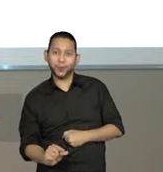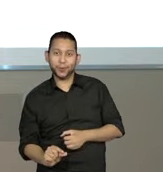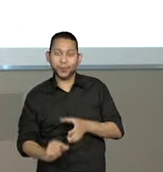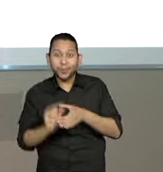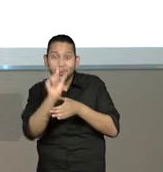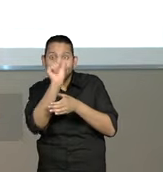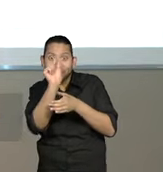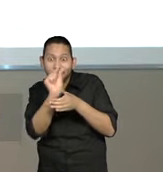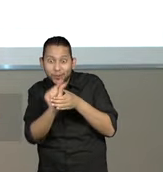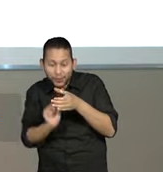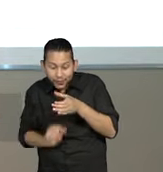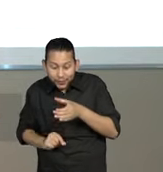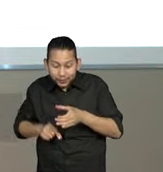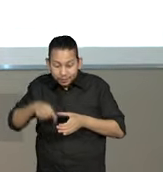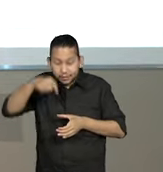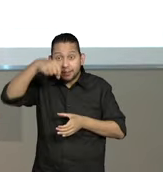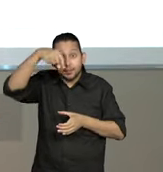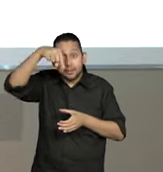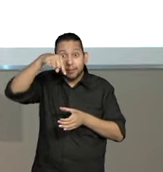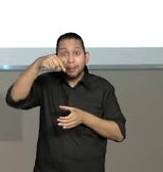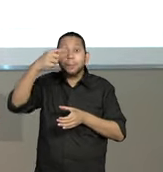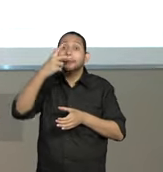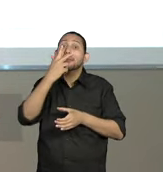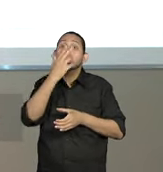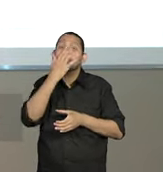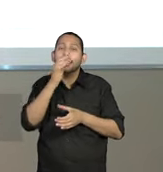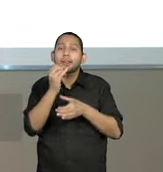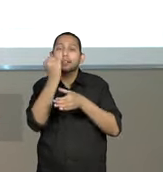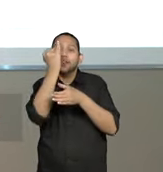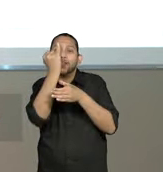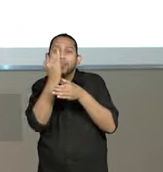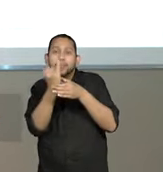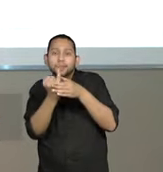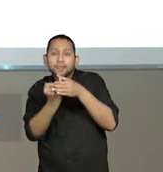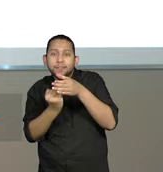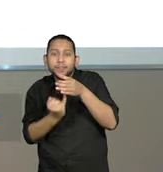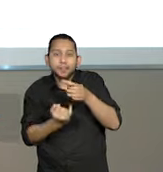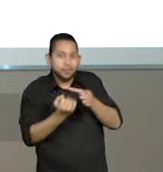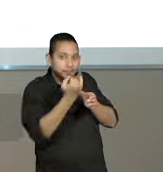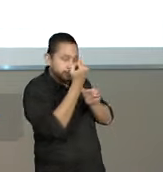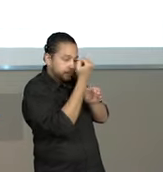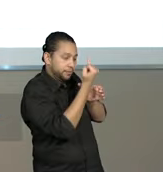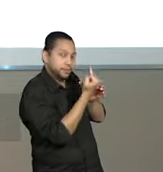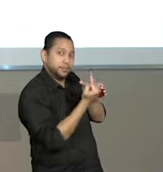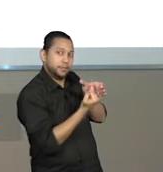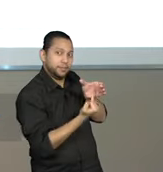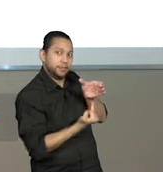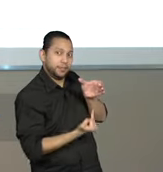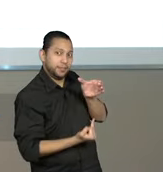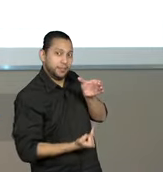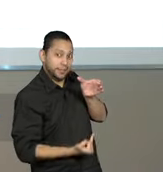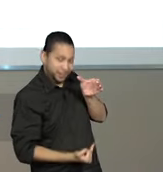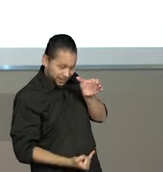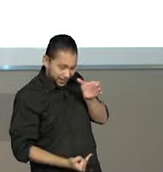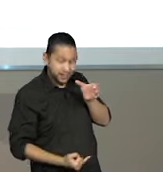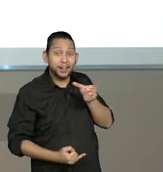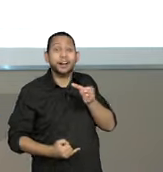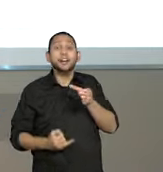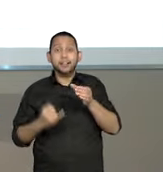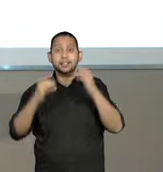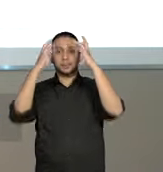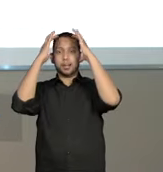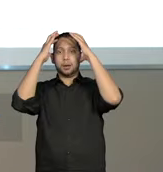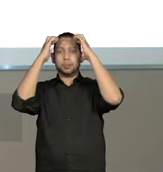a medula espinhal, que vai ser uma série de nervos ali que vão